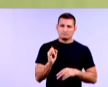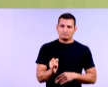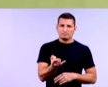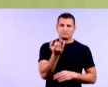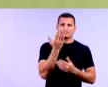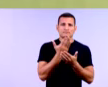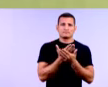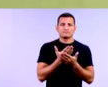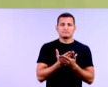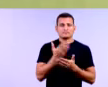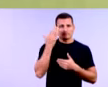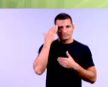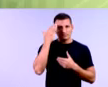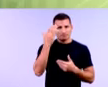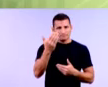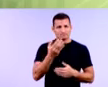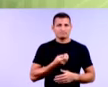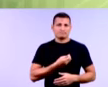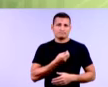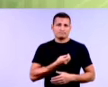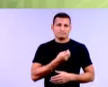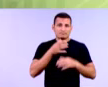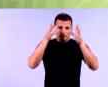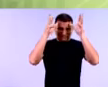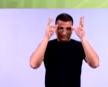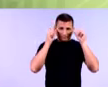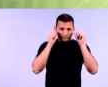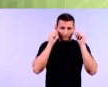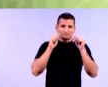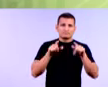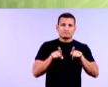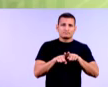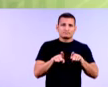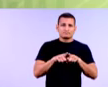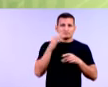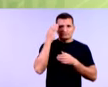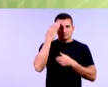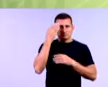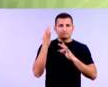E muito obrigada pela presença, pessoal do Acre também. Muito obrigada a todos